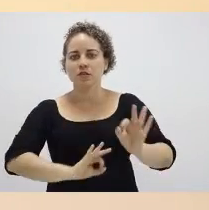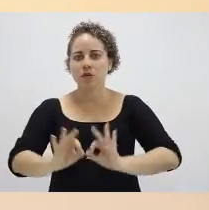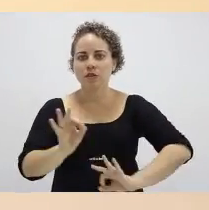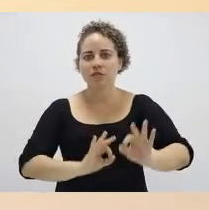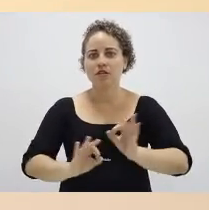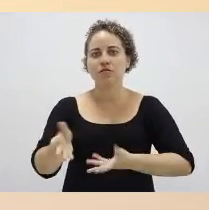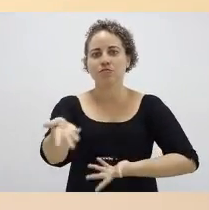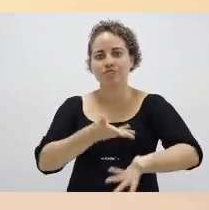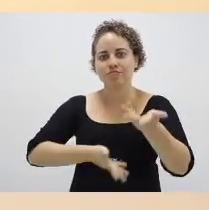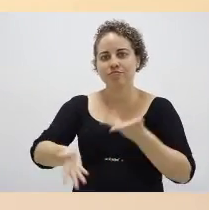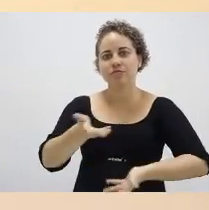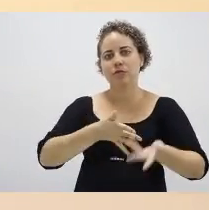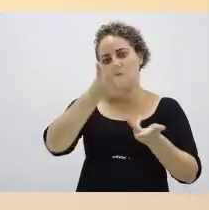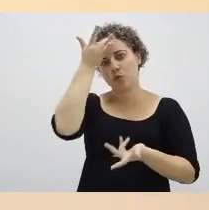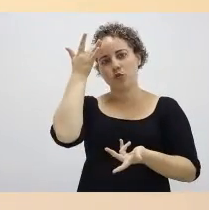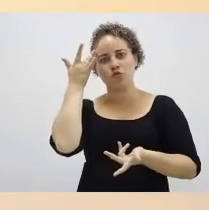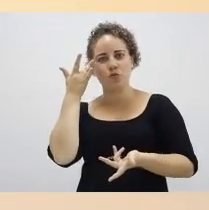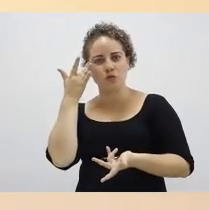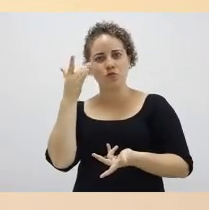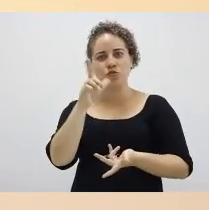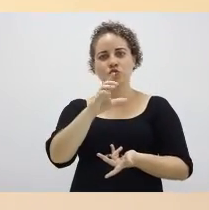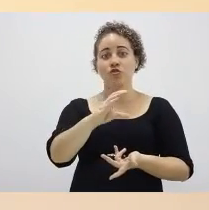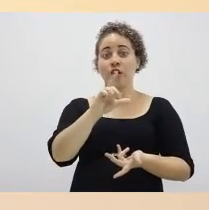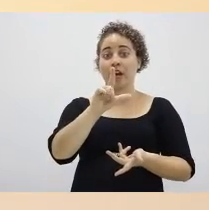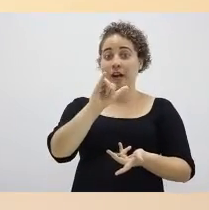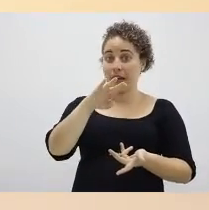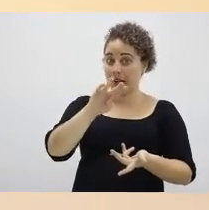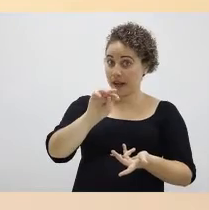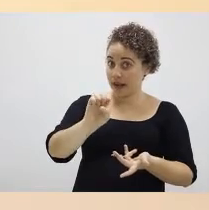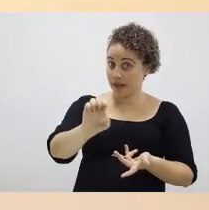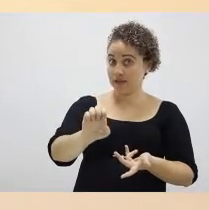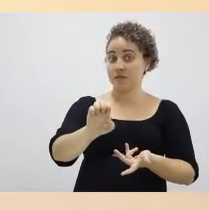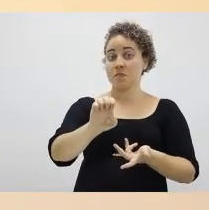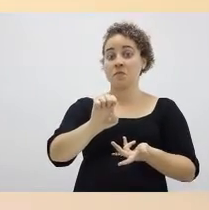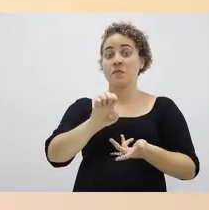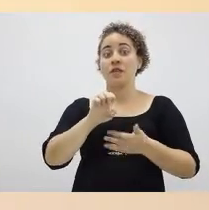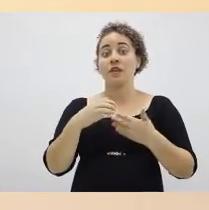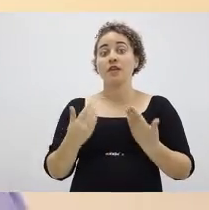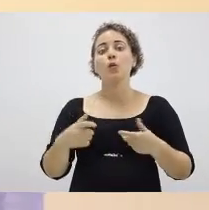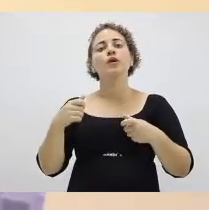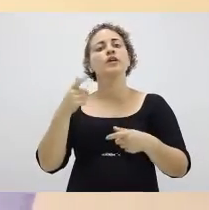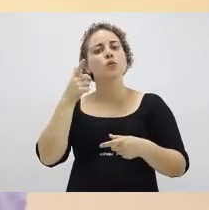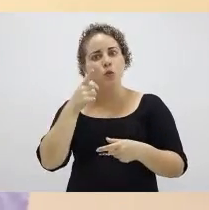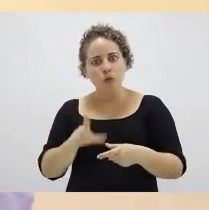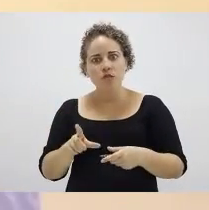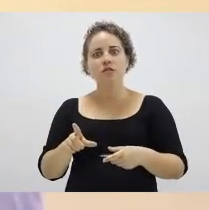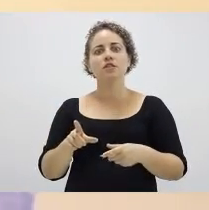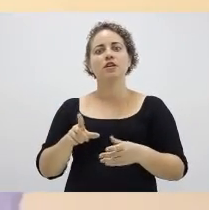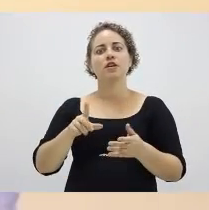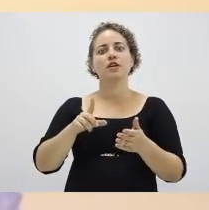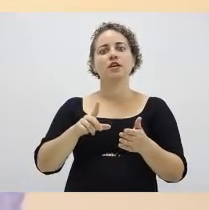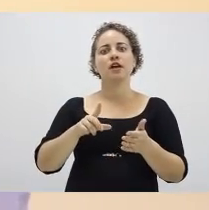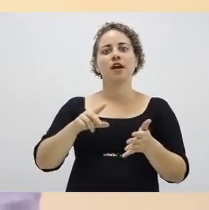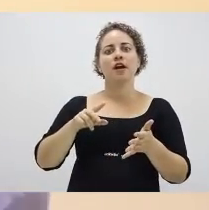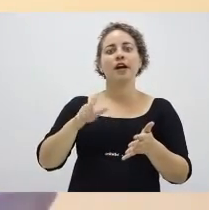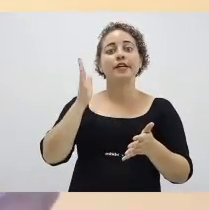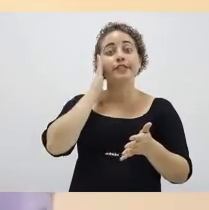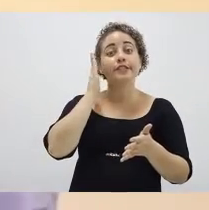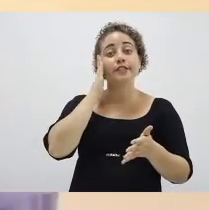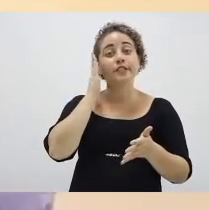cliente, permite que eu identifique essas necessidades e que eu consiga traduzir essas